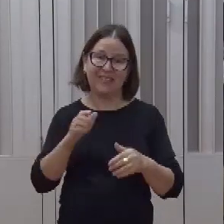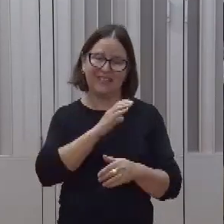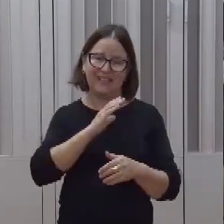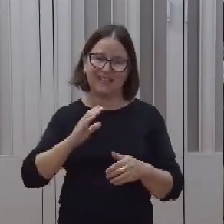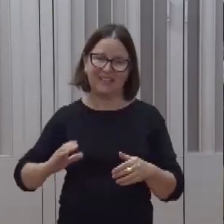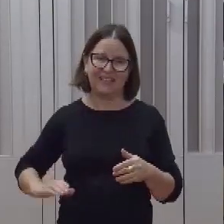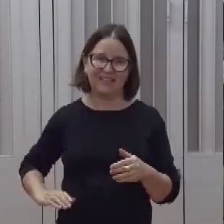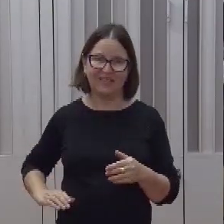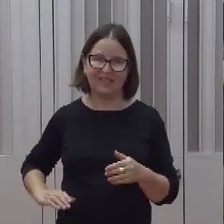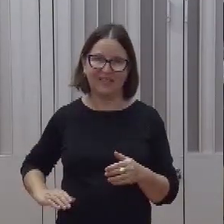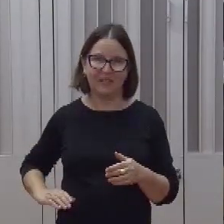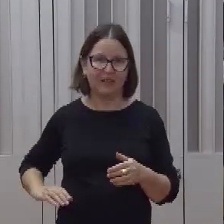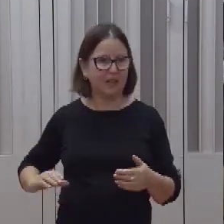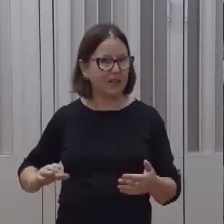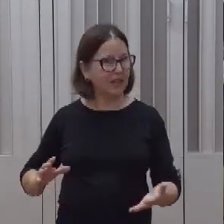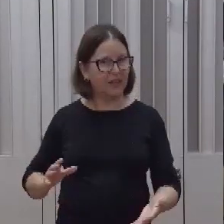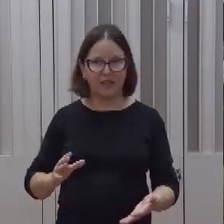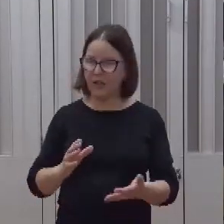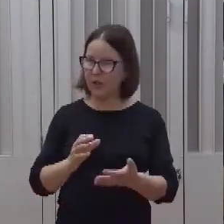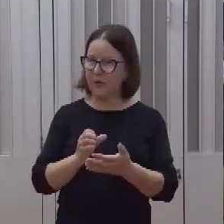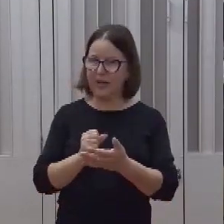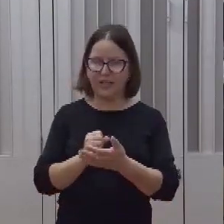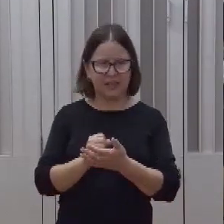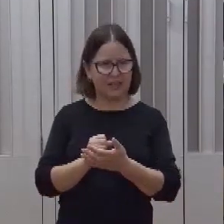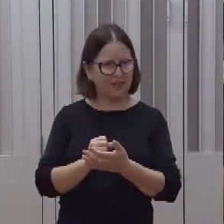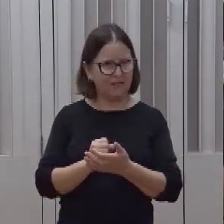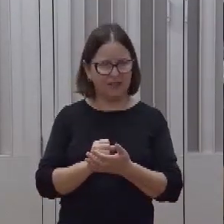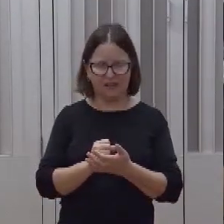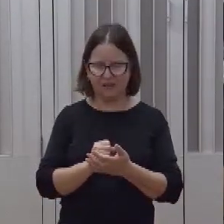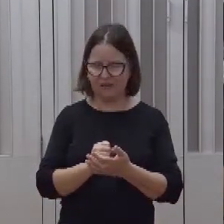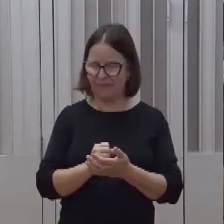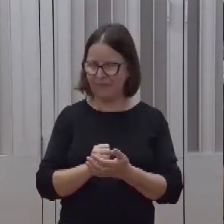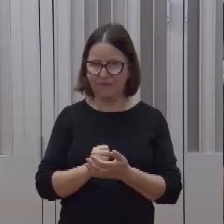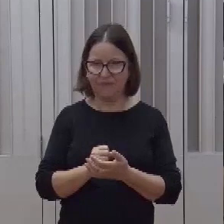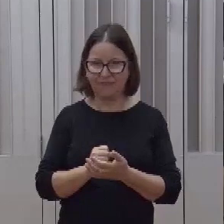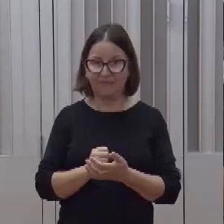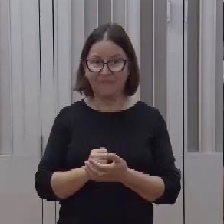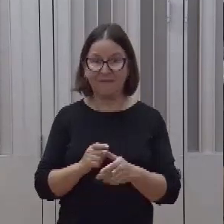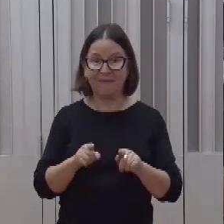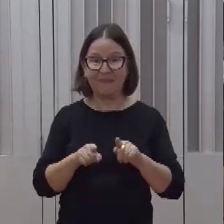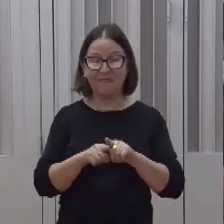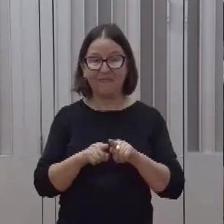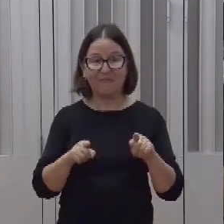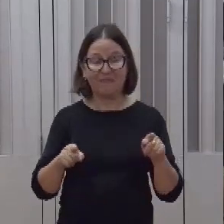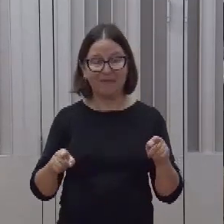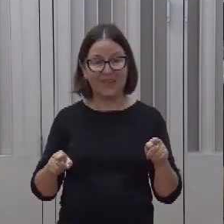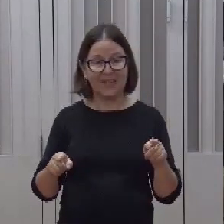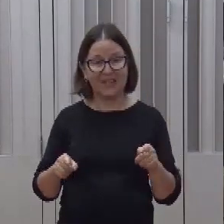Não é a salvação que está em jogo nesse versículo. É a fecundidade.